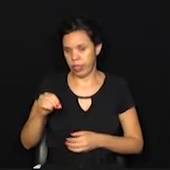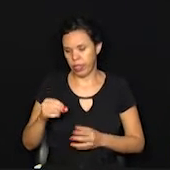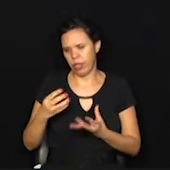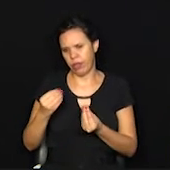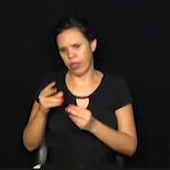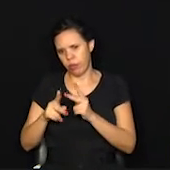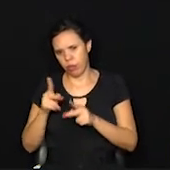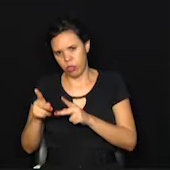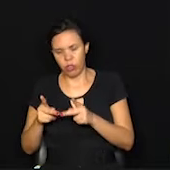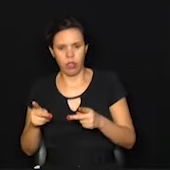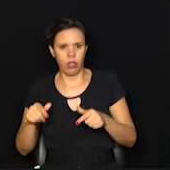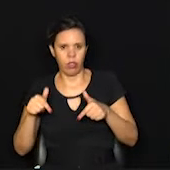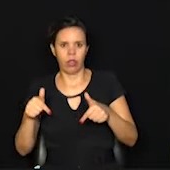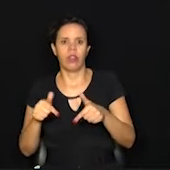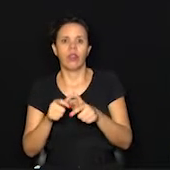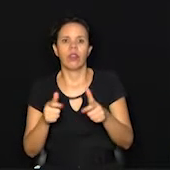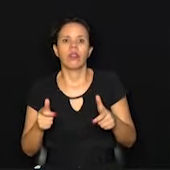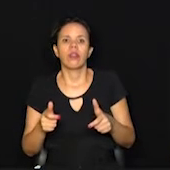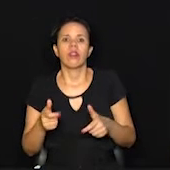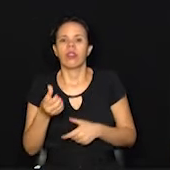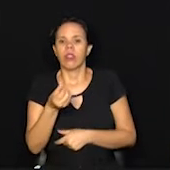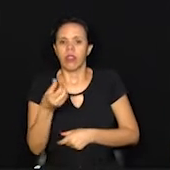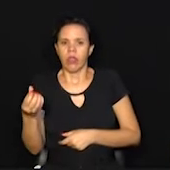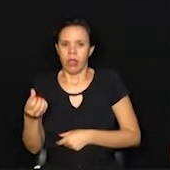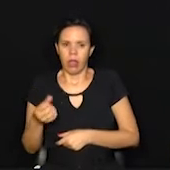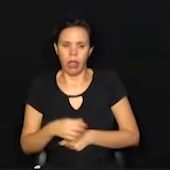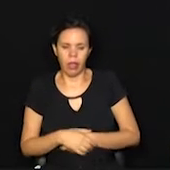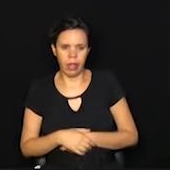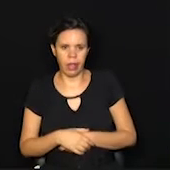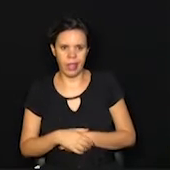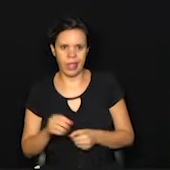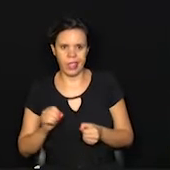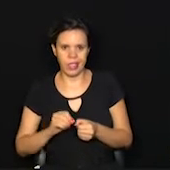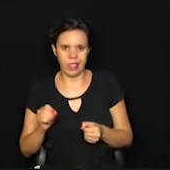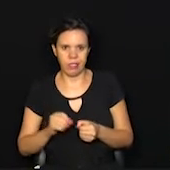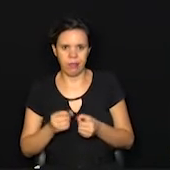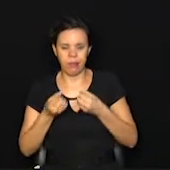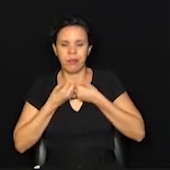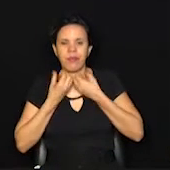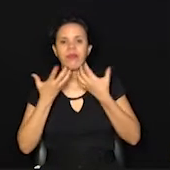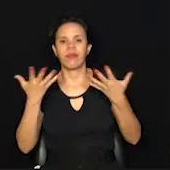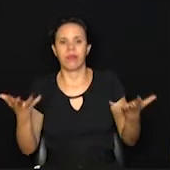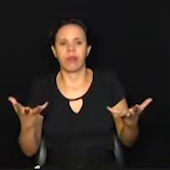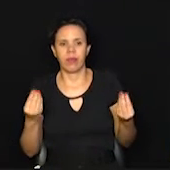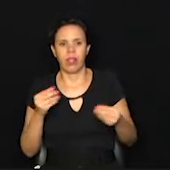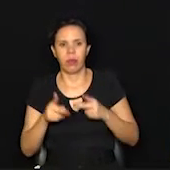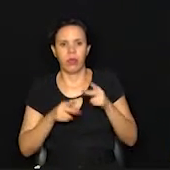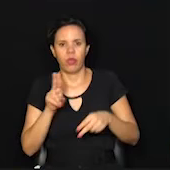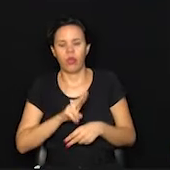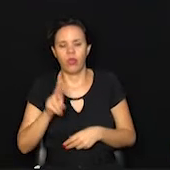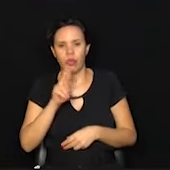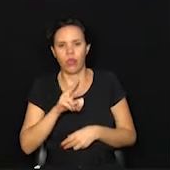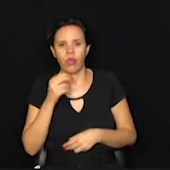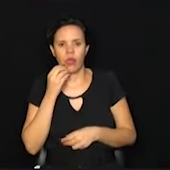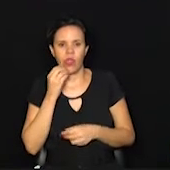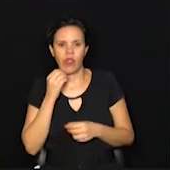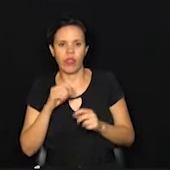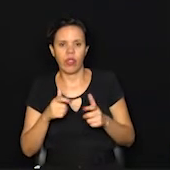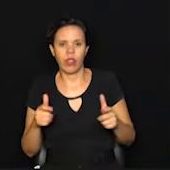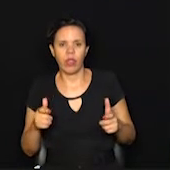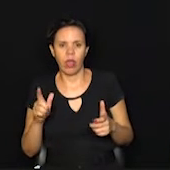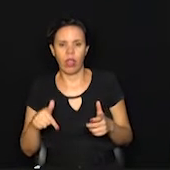moto a chamada frente Ampla e 66 para fazer essa expressão que hoje tem tanta gente usa na frente Ampla